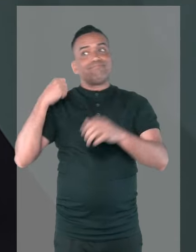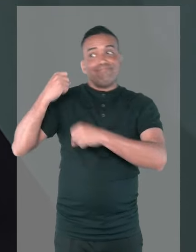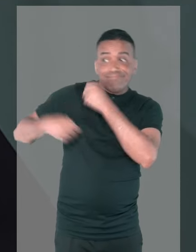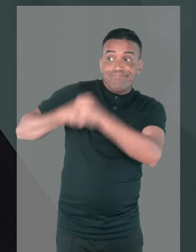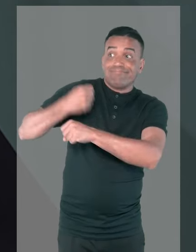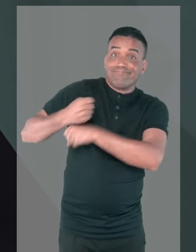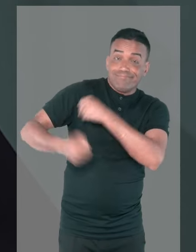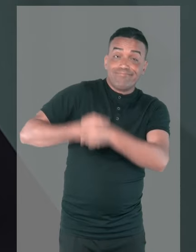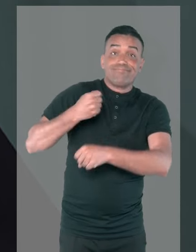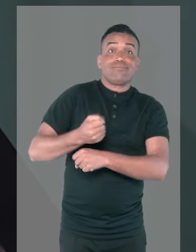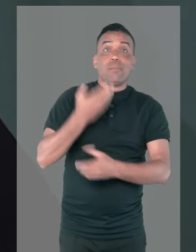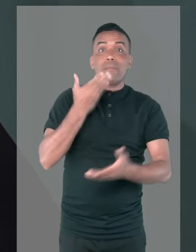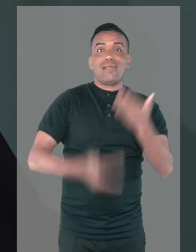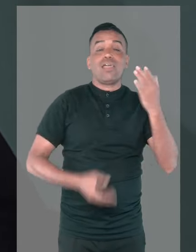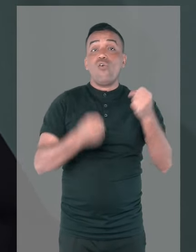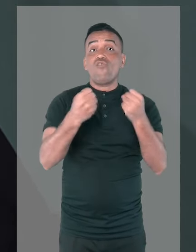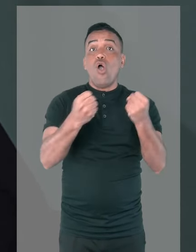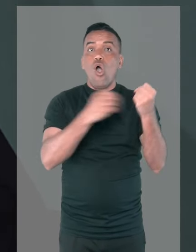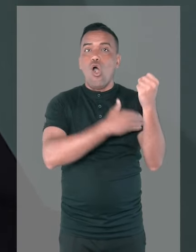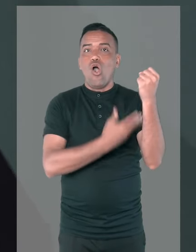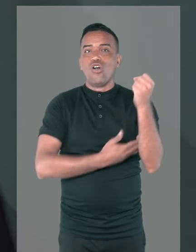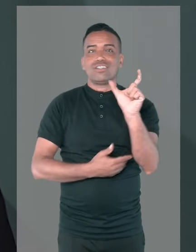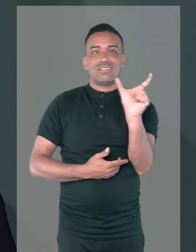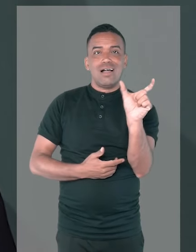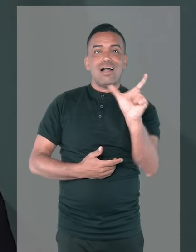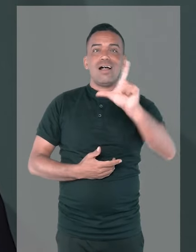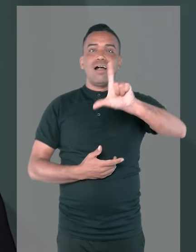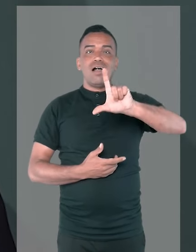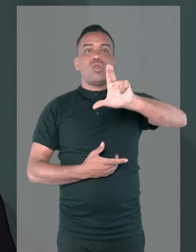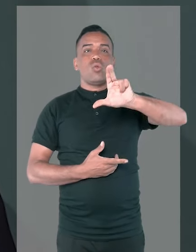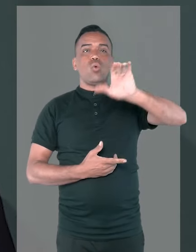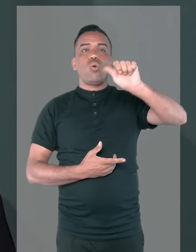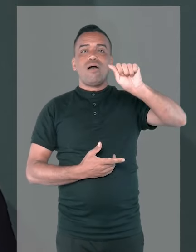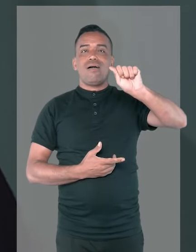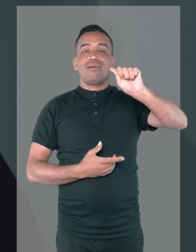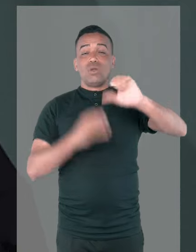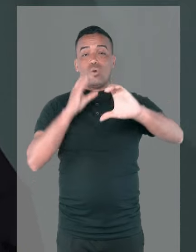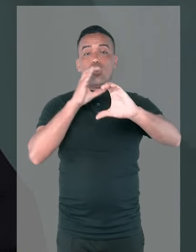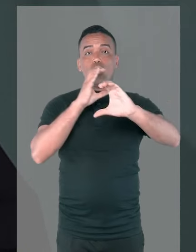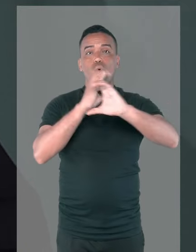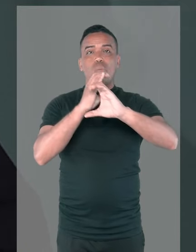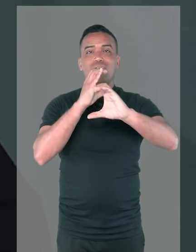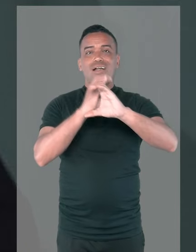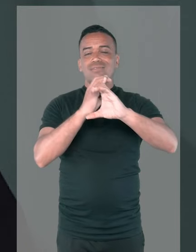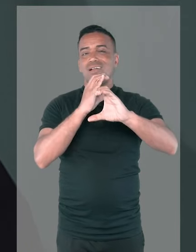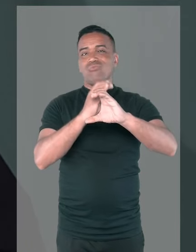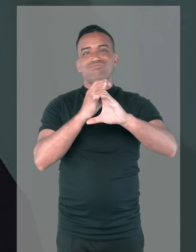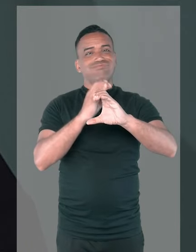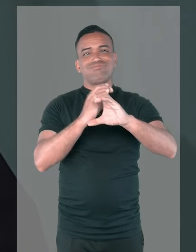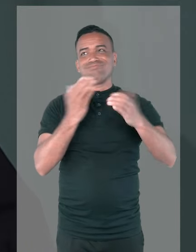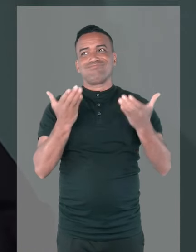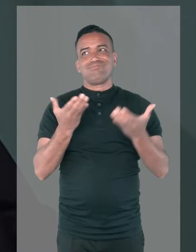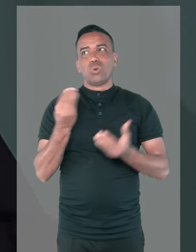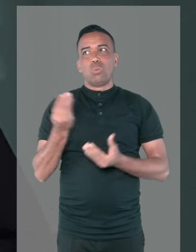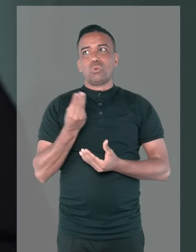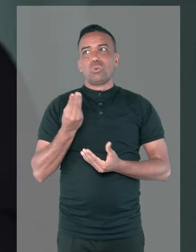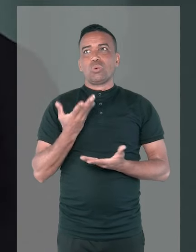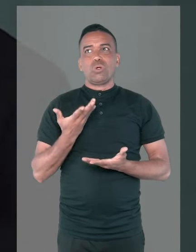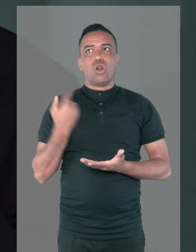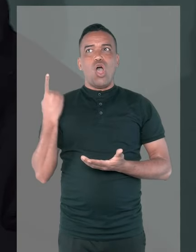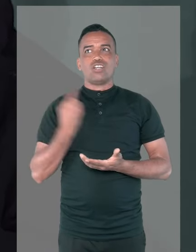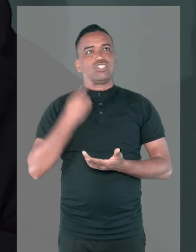hoje a comunicação é cada vez mais restrita. Como a gente se comunica no dia a dia, né? Com